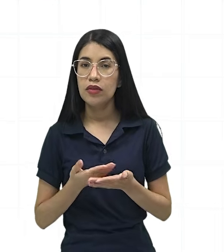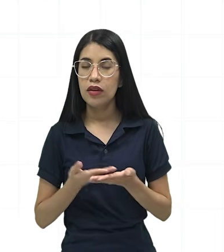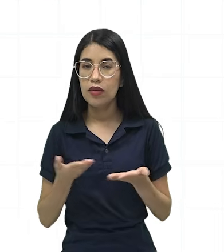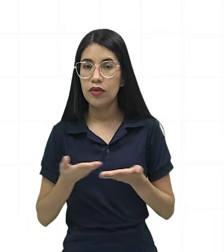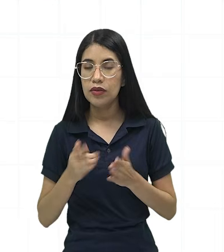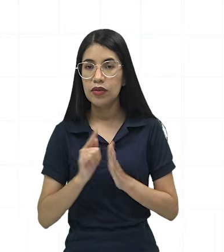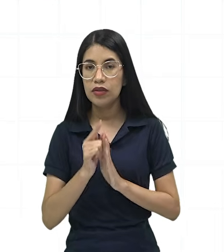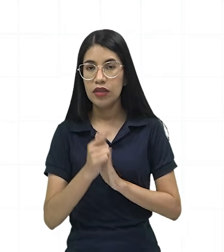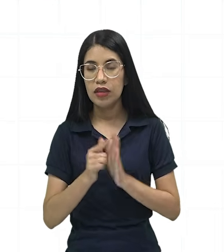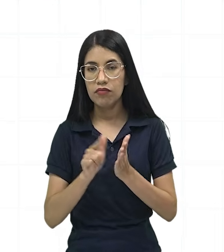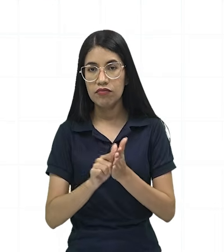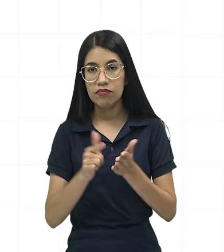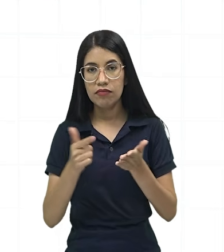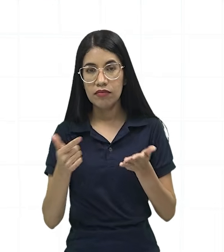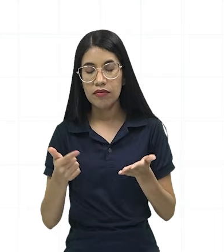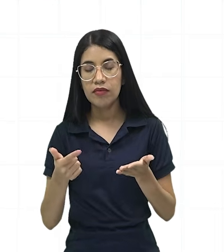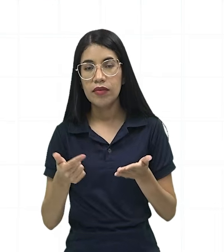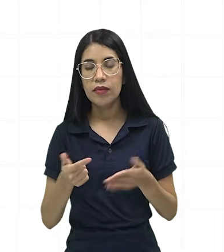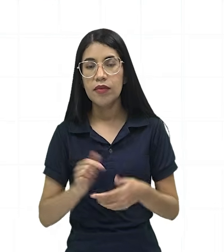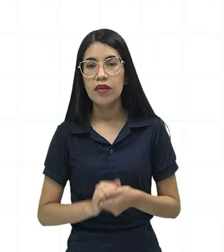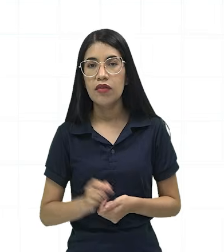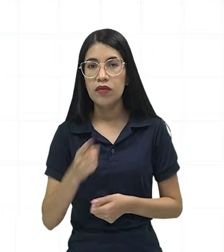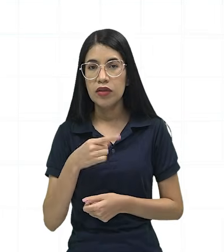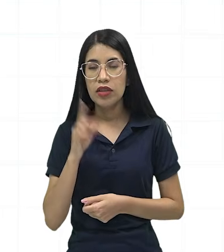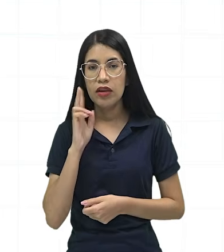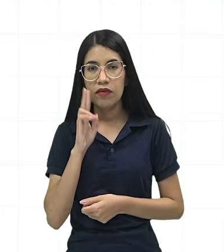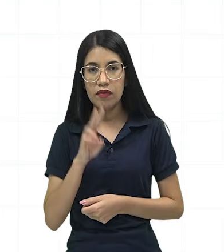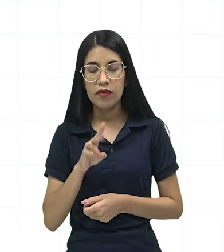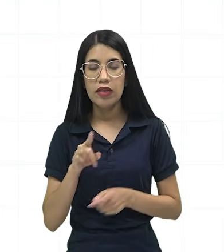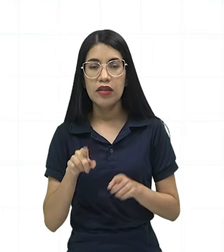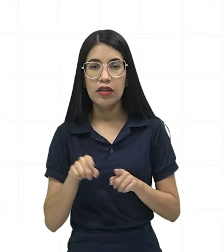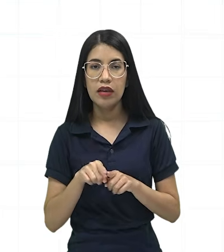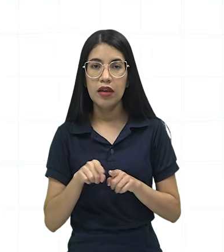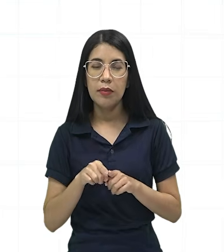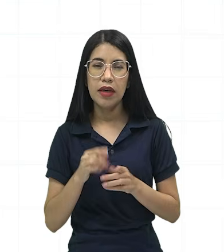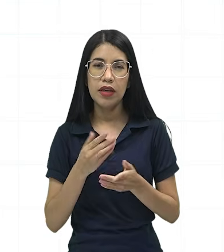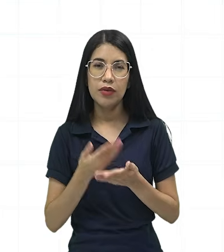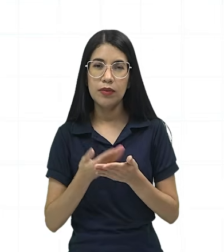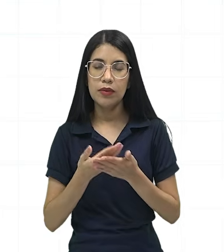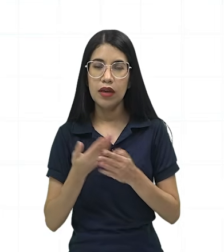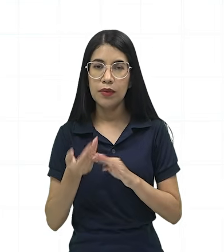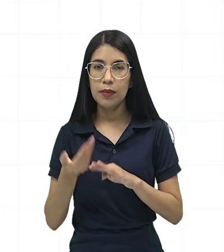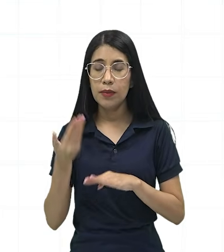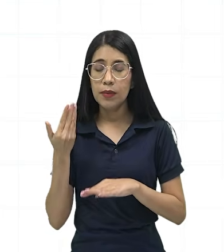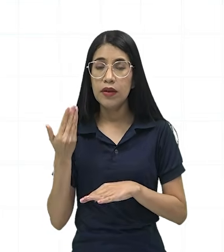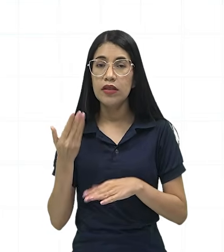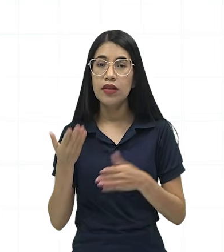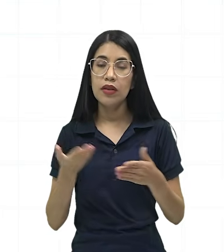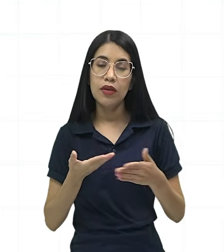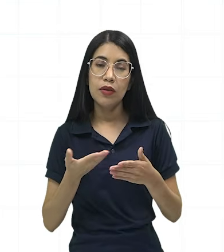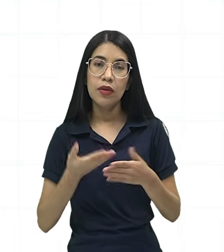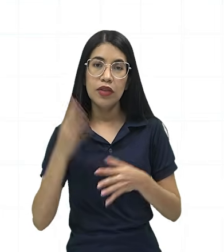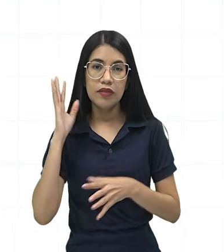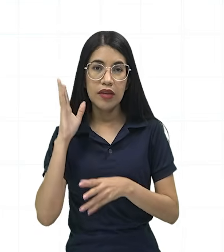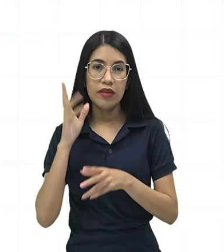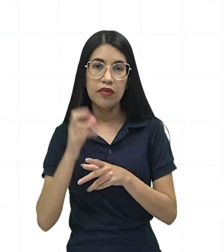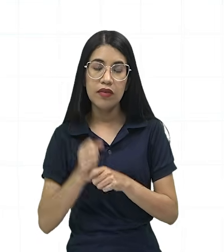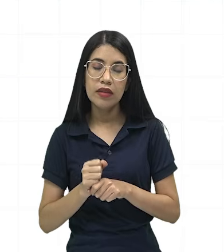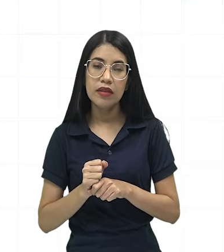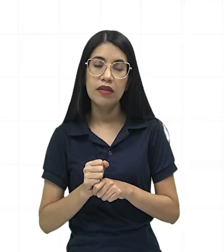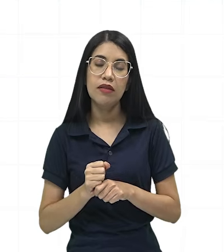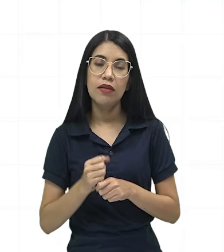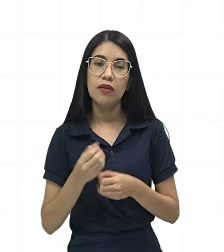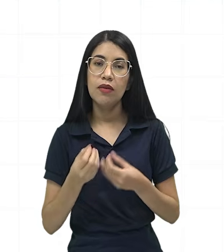gênero textual jornalístico, que vocês já devem ter estudado em algum outro momento, e hoje a gente vai rever,